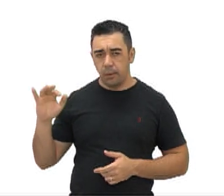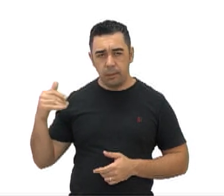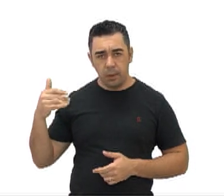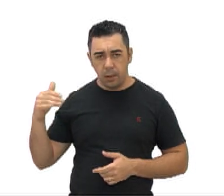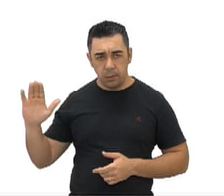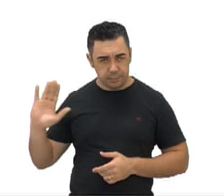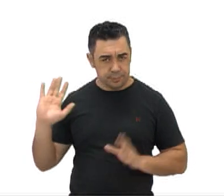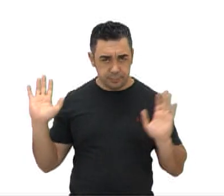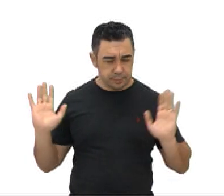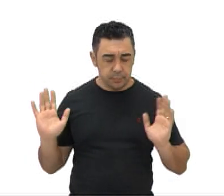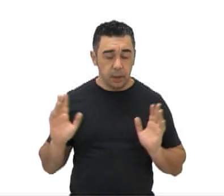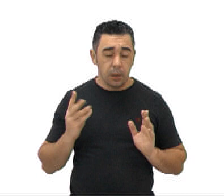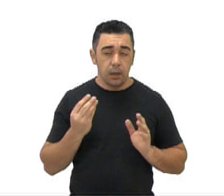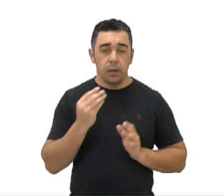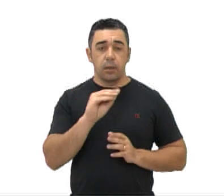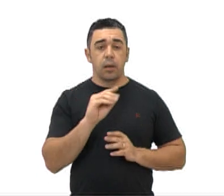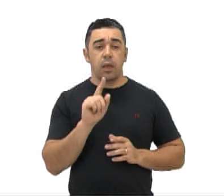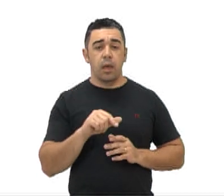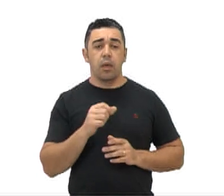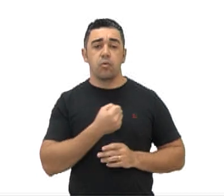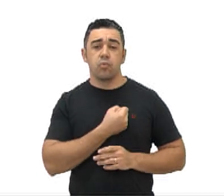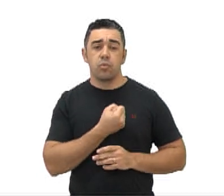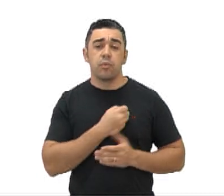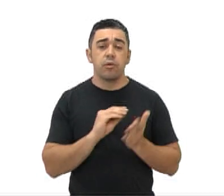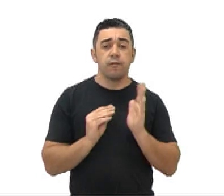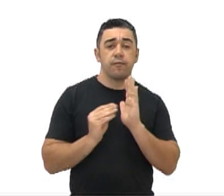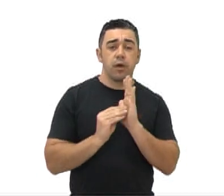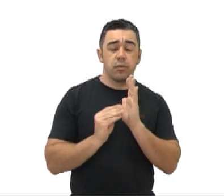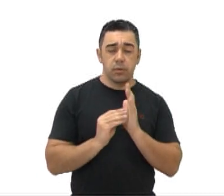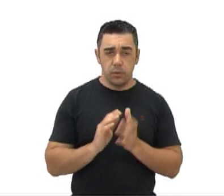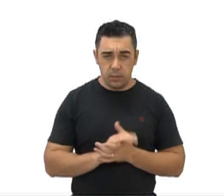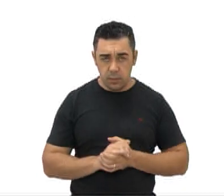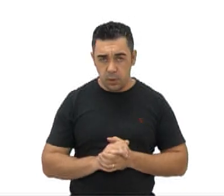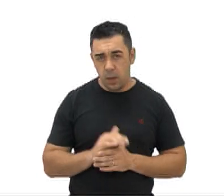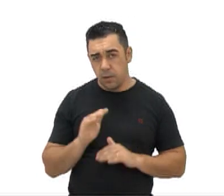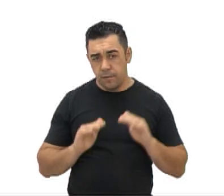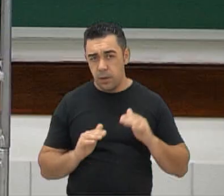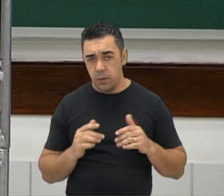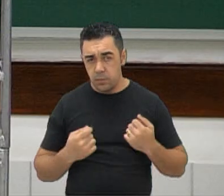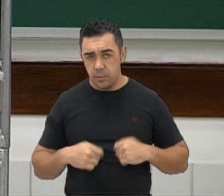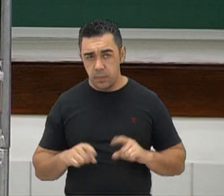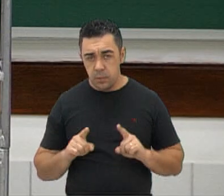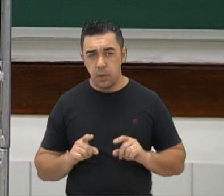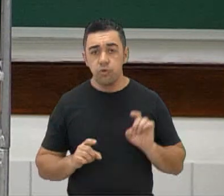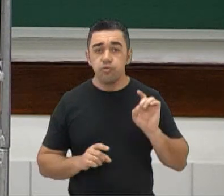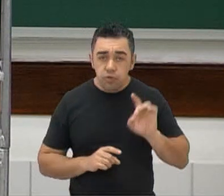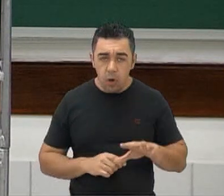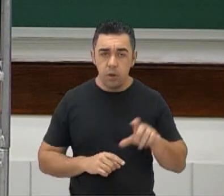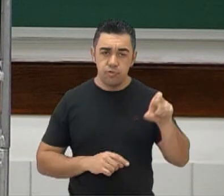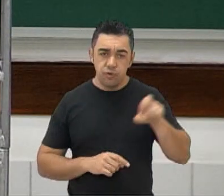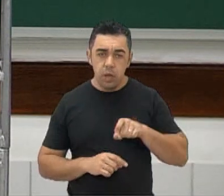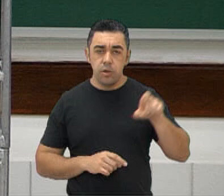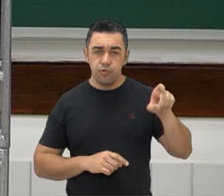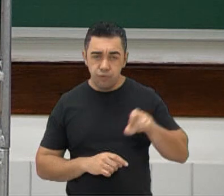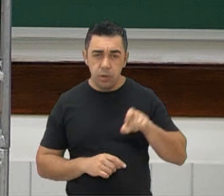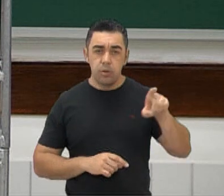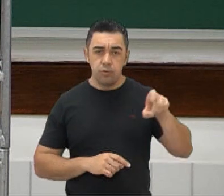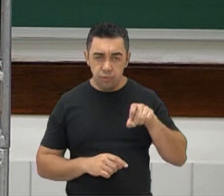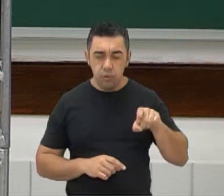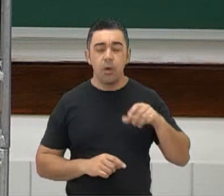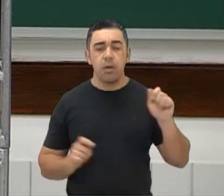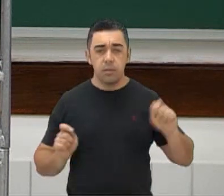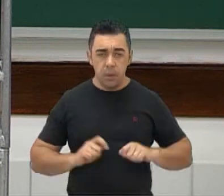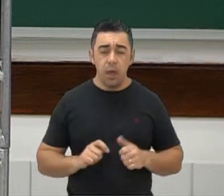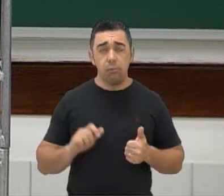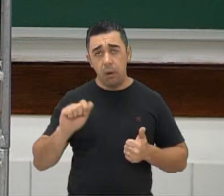para indicarmos esse valor. Então é isso que o professor está falando. Não há necessidade de utilizar a letra X. Algumas expressões vão aparecer com a